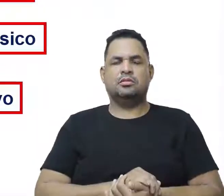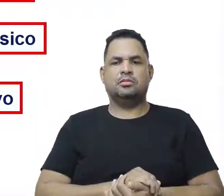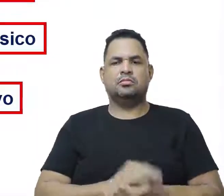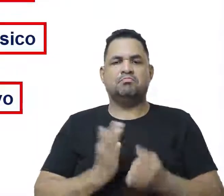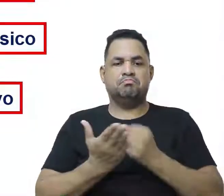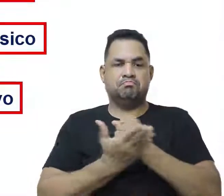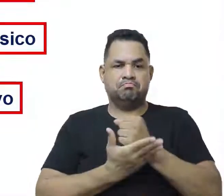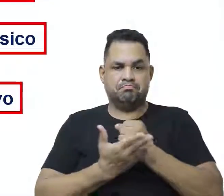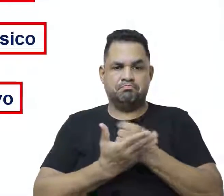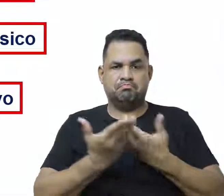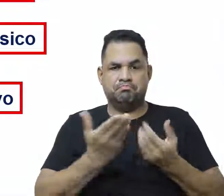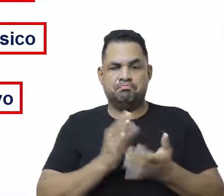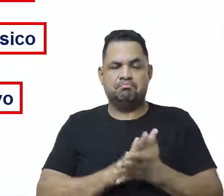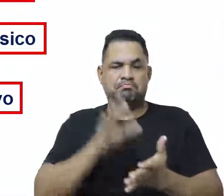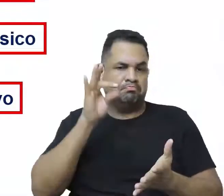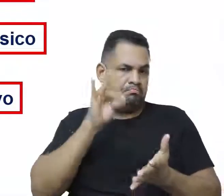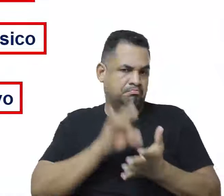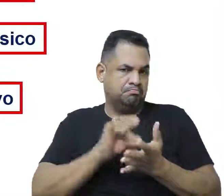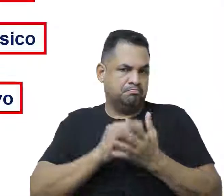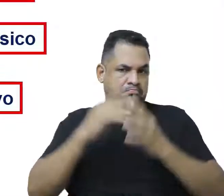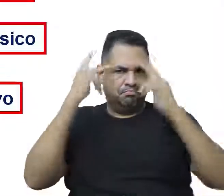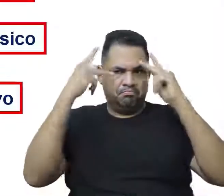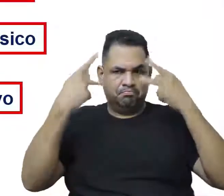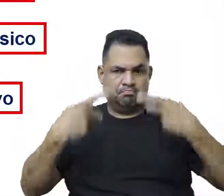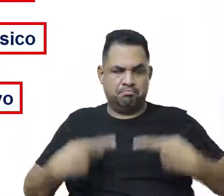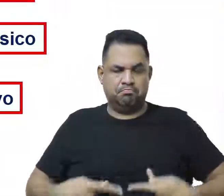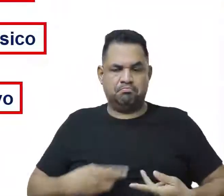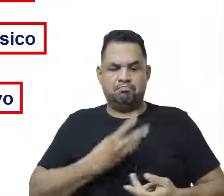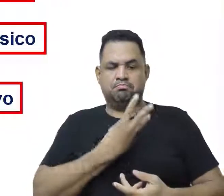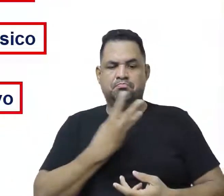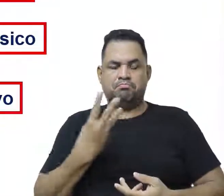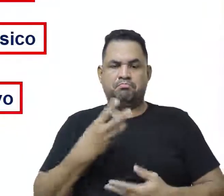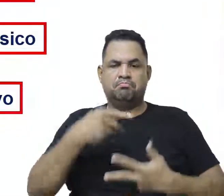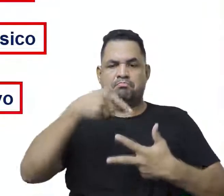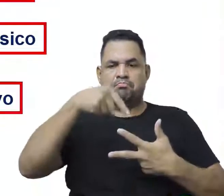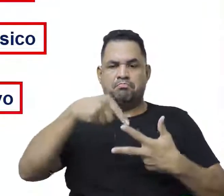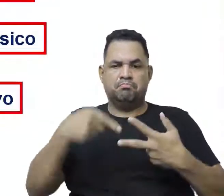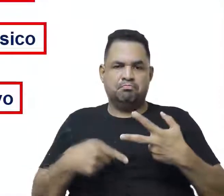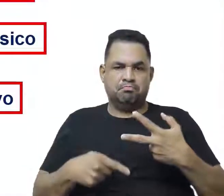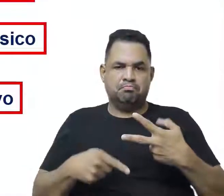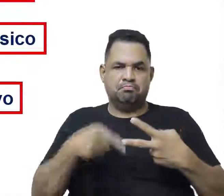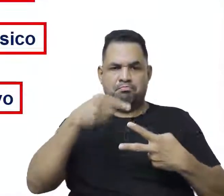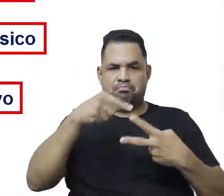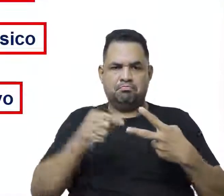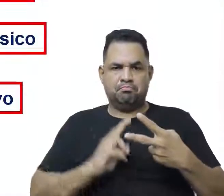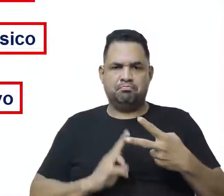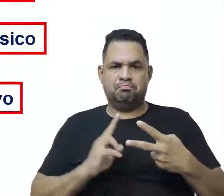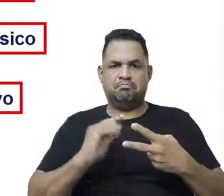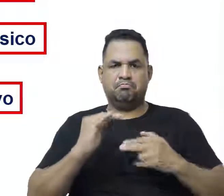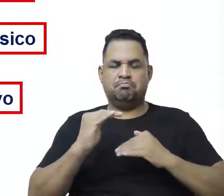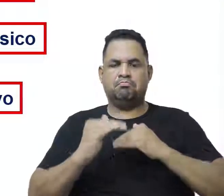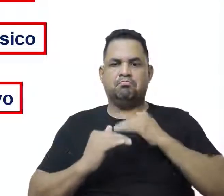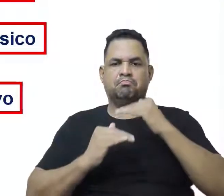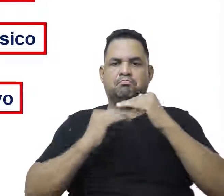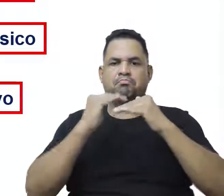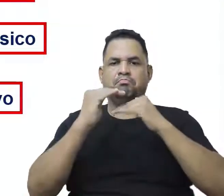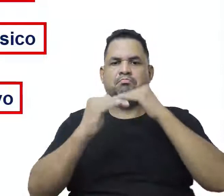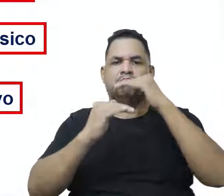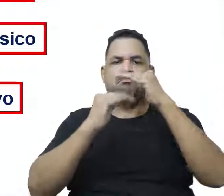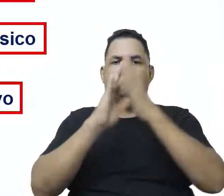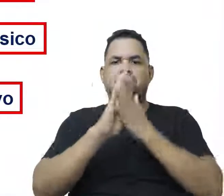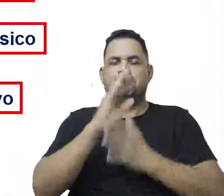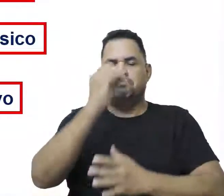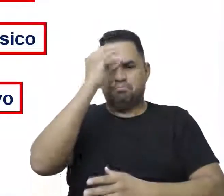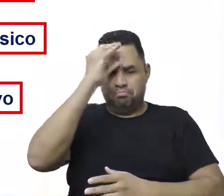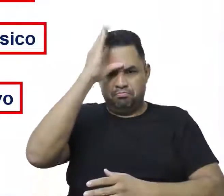com base nisso ele afirmou que a humanidade percorreu três estágios no processo da evolução do